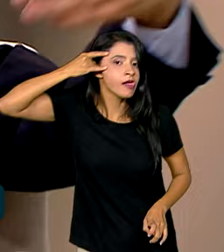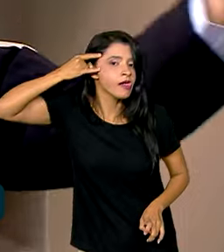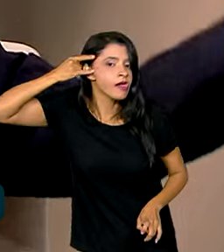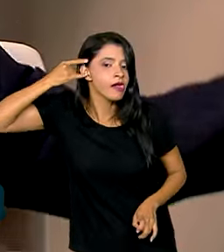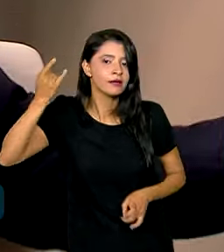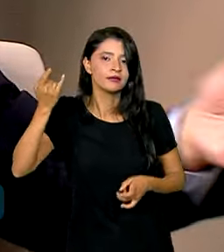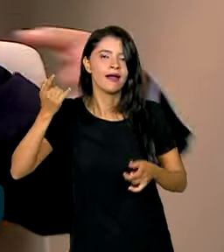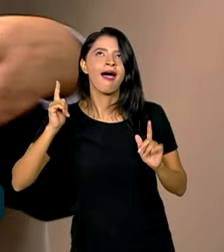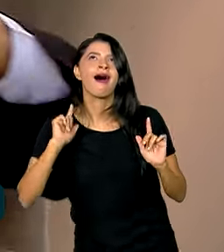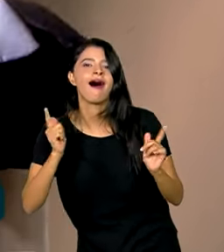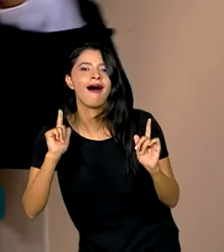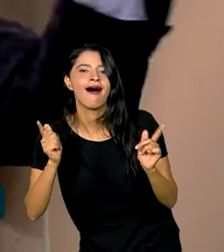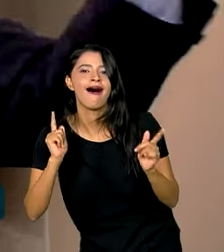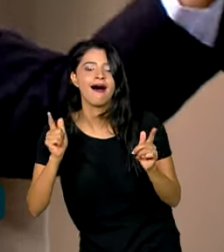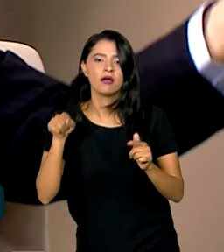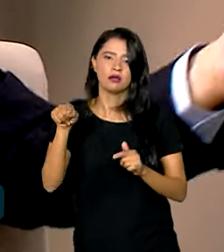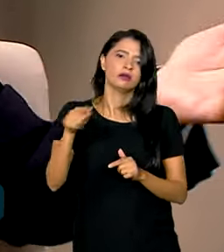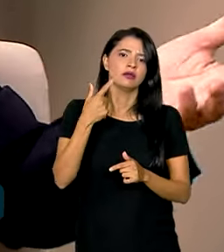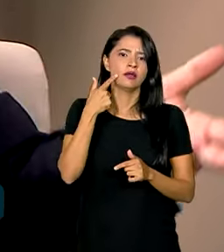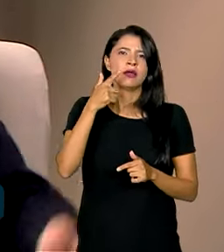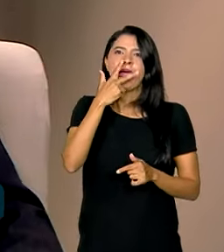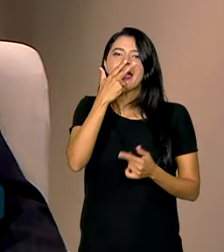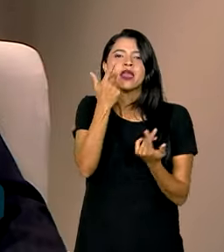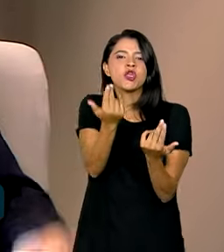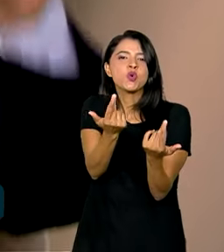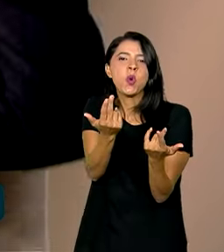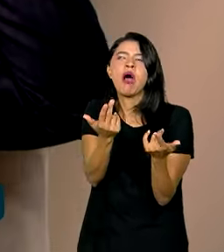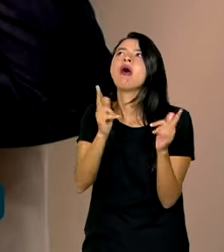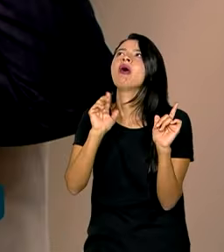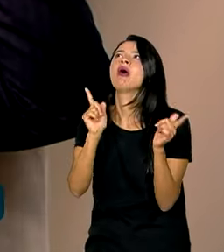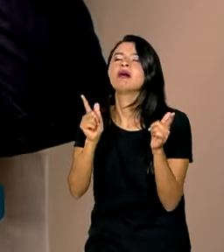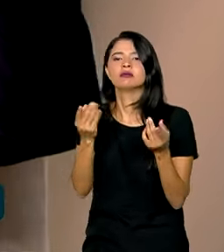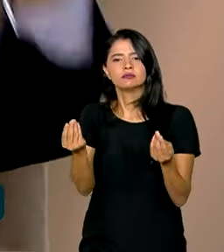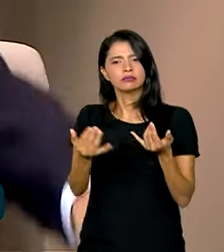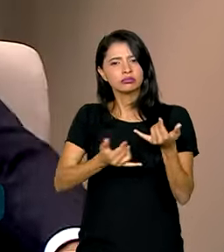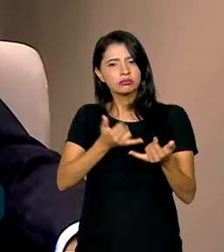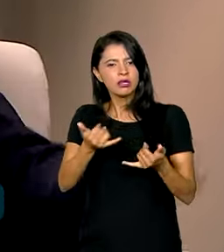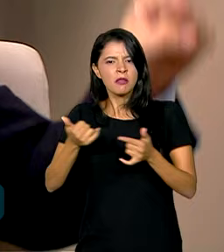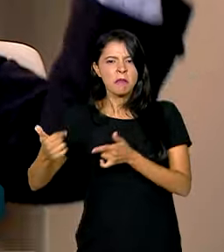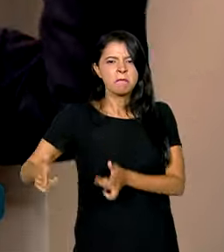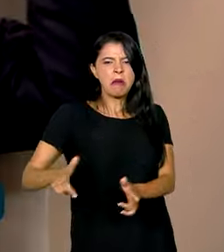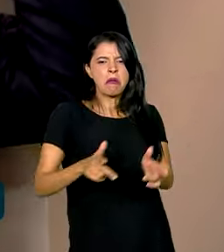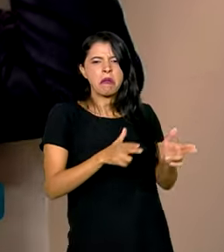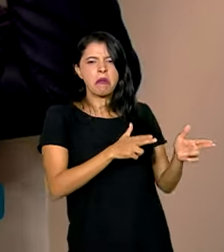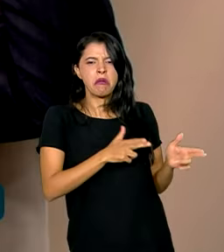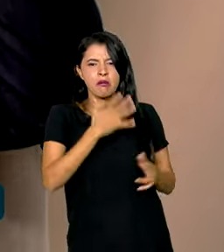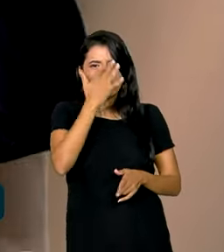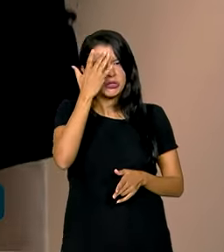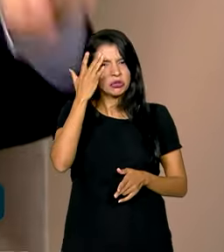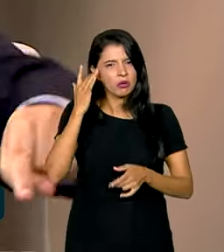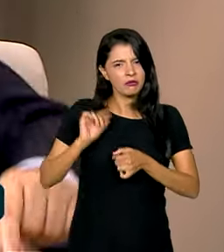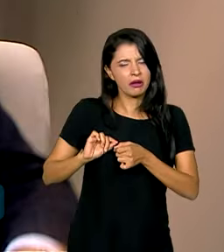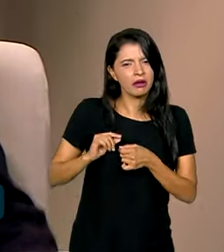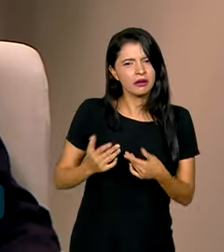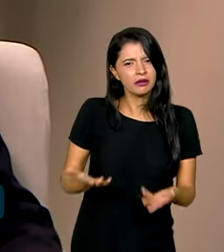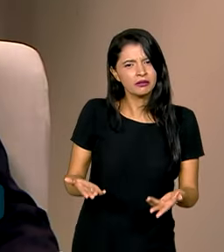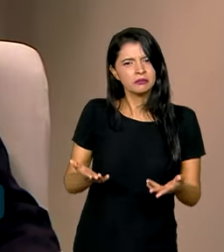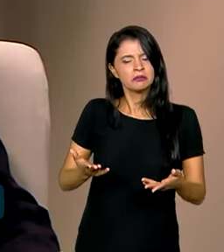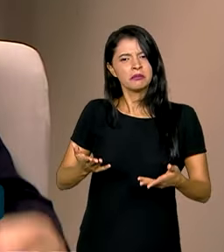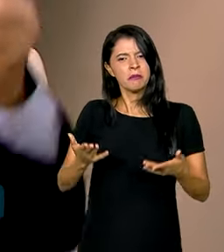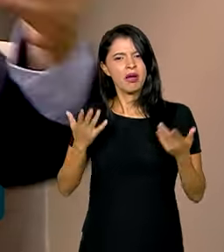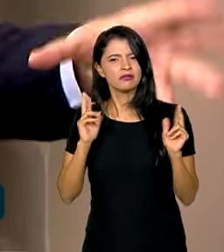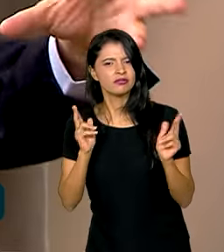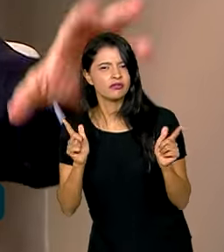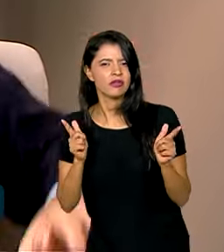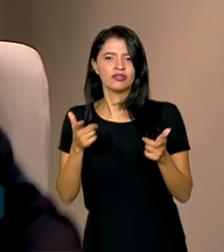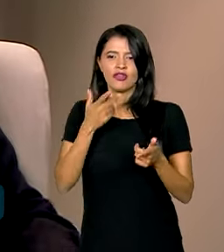se divertem, consideram que isso é uma espécie de recreação, e aí chacinam pessoas, aí fazem com que